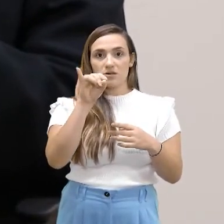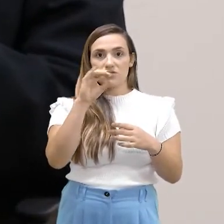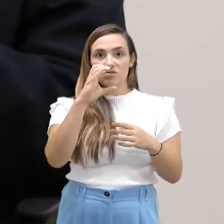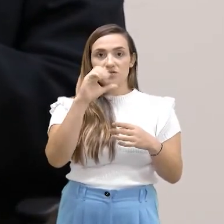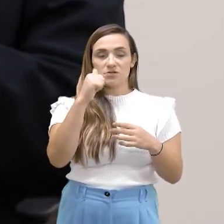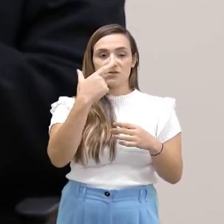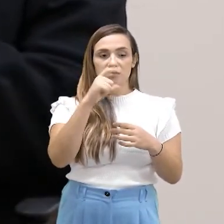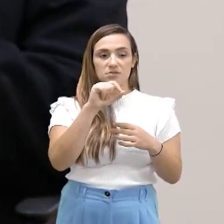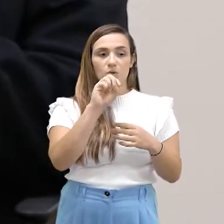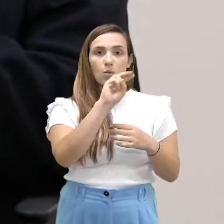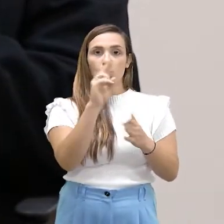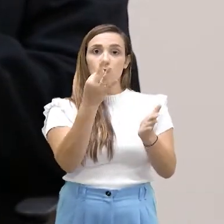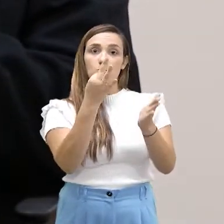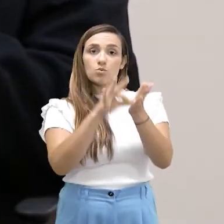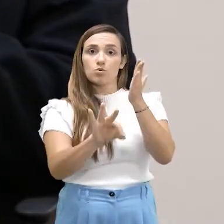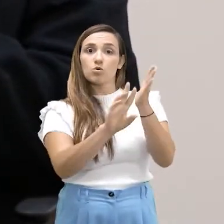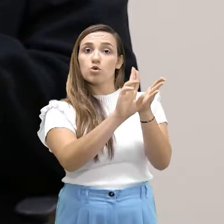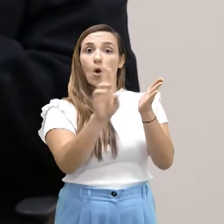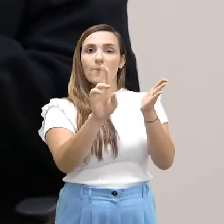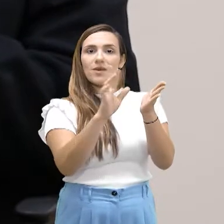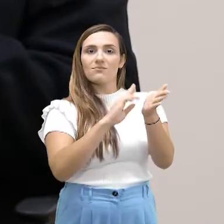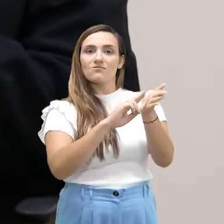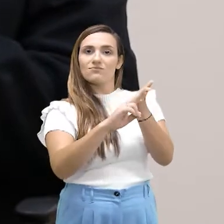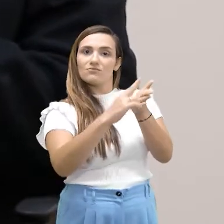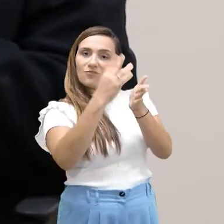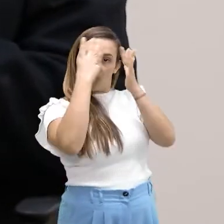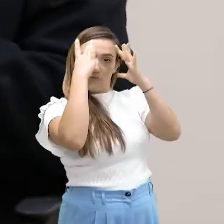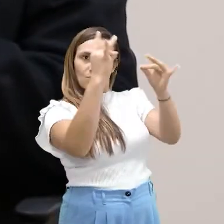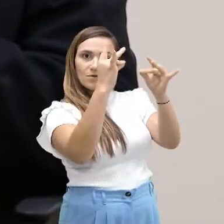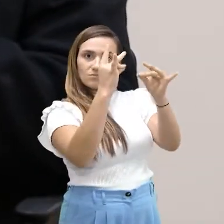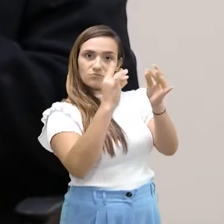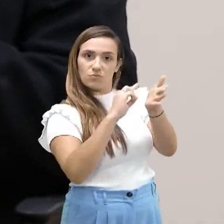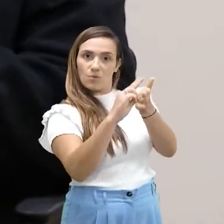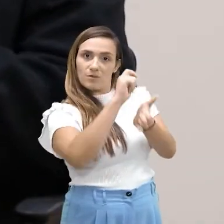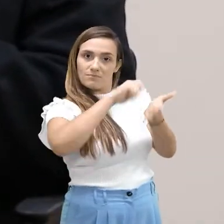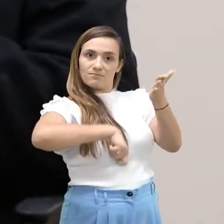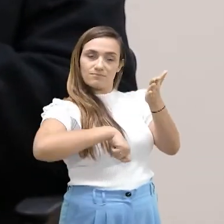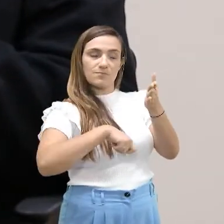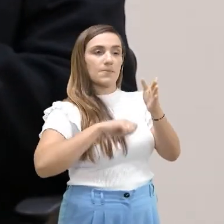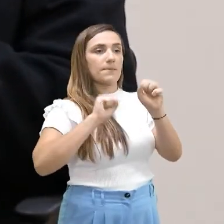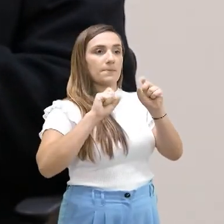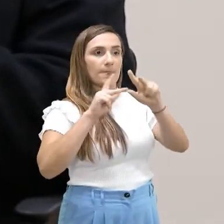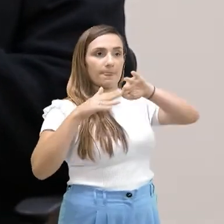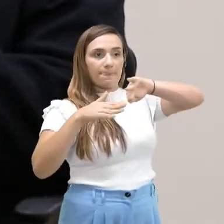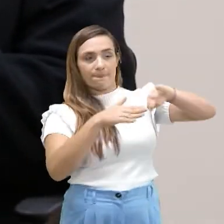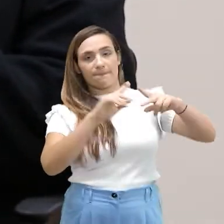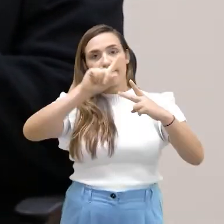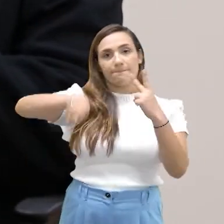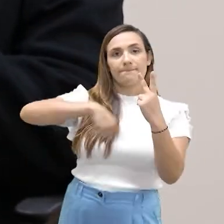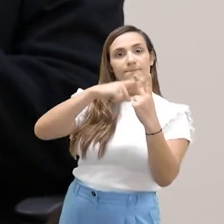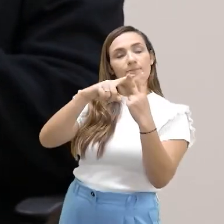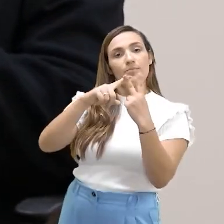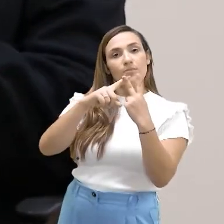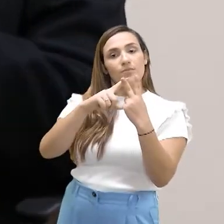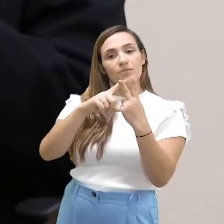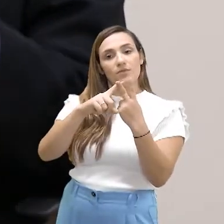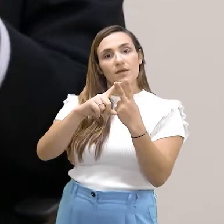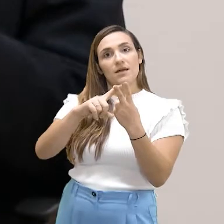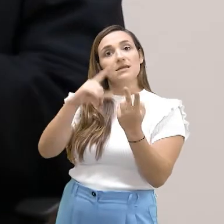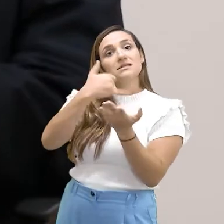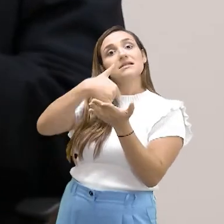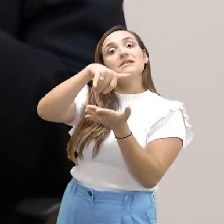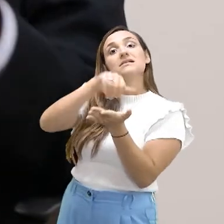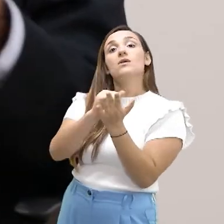reconhecimento de firma. A outra modalidade é o Serviço de Registro de Imóveis.